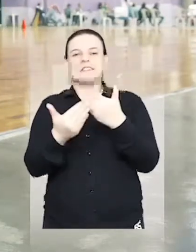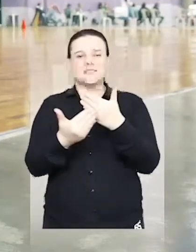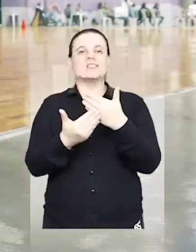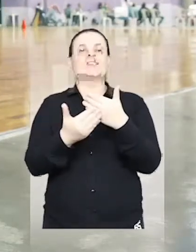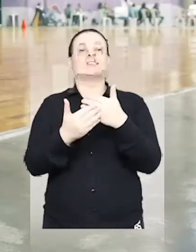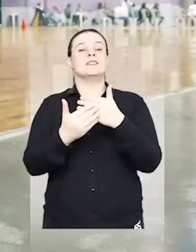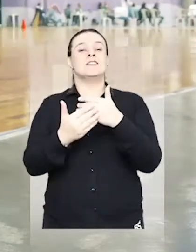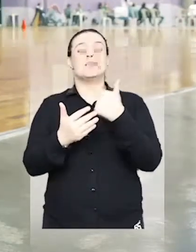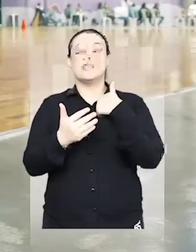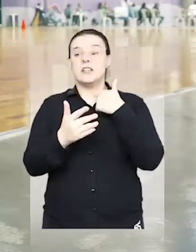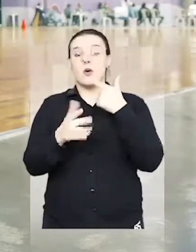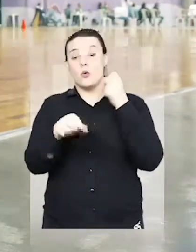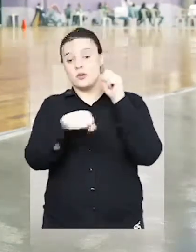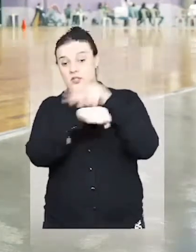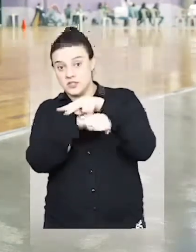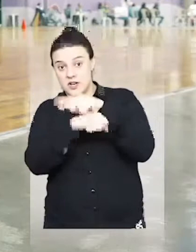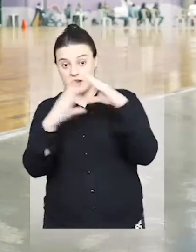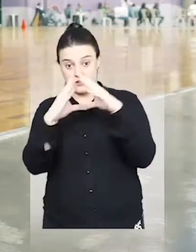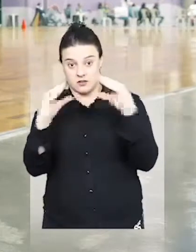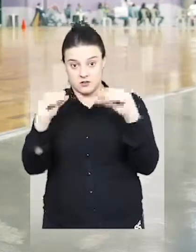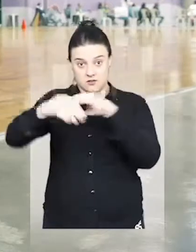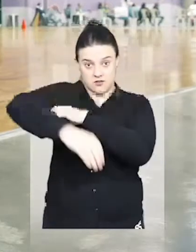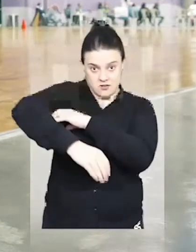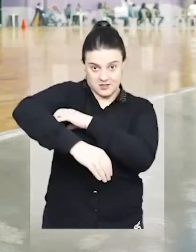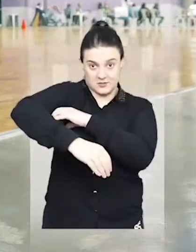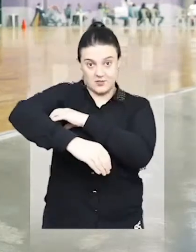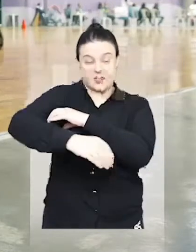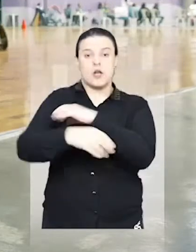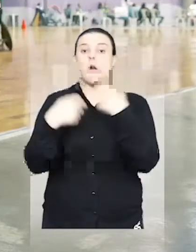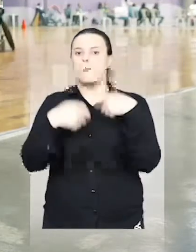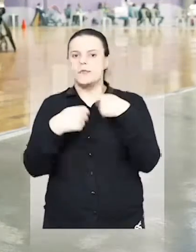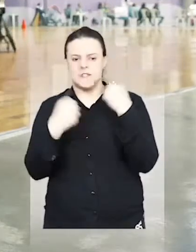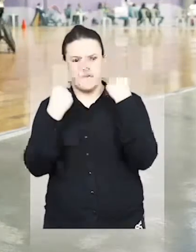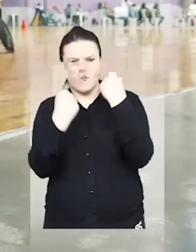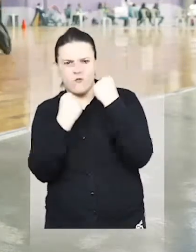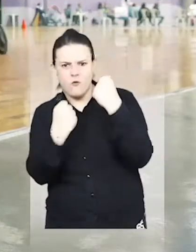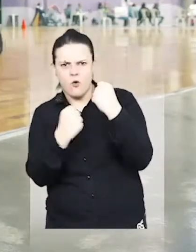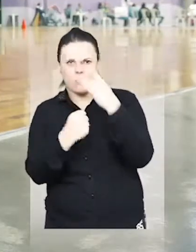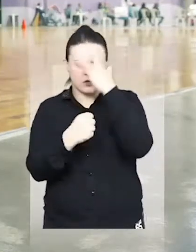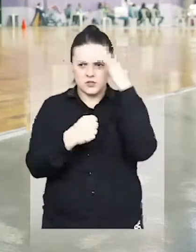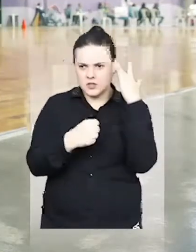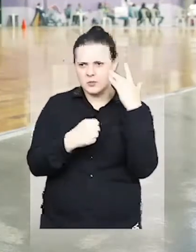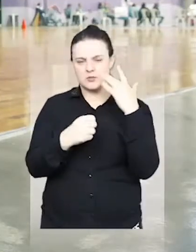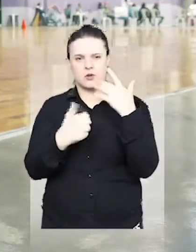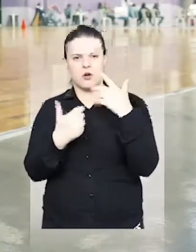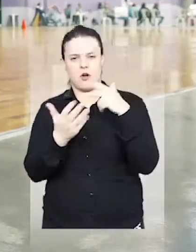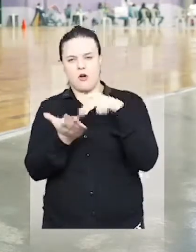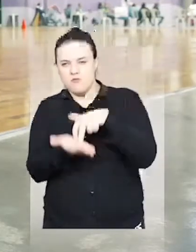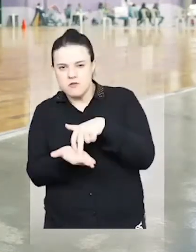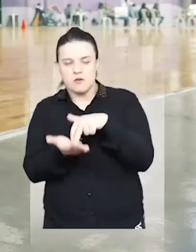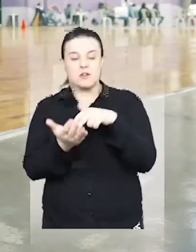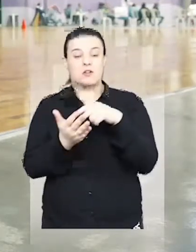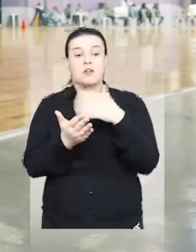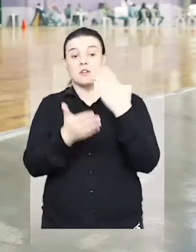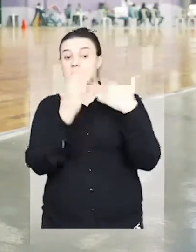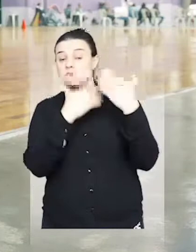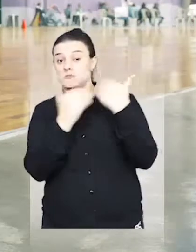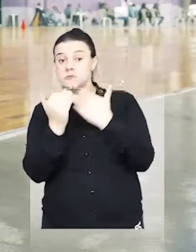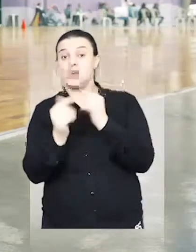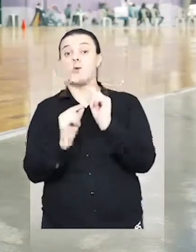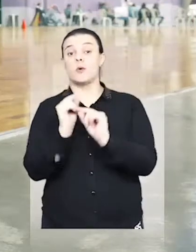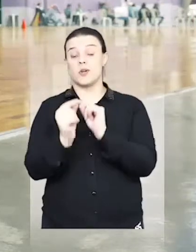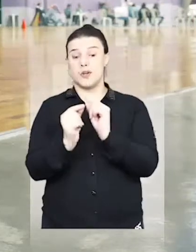e comecei no rugby. O rugby exige força, resistência. E na época,